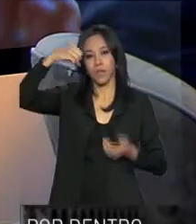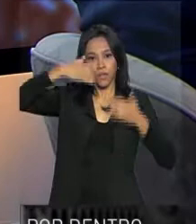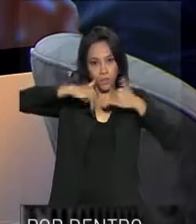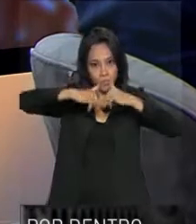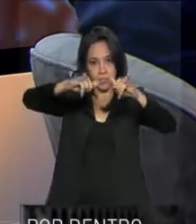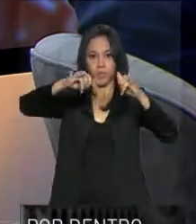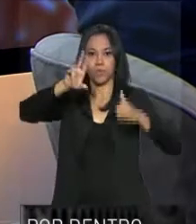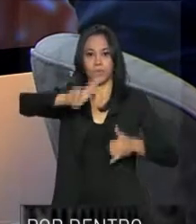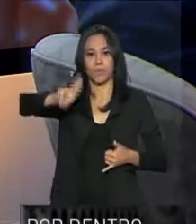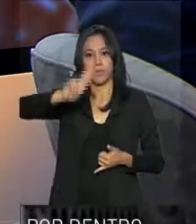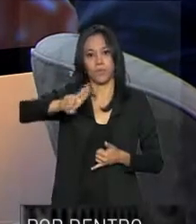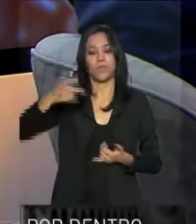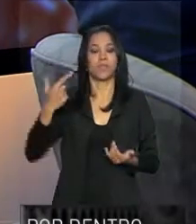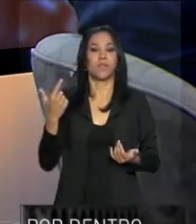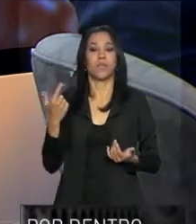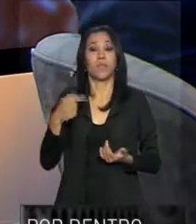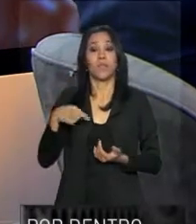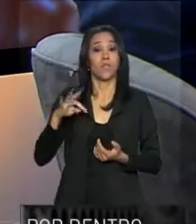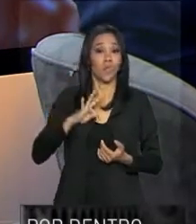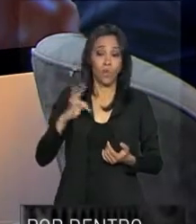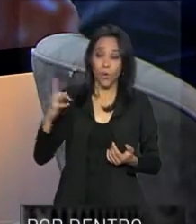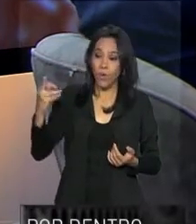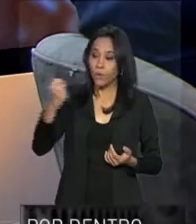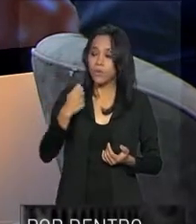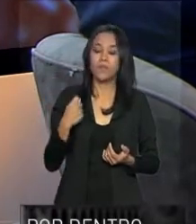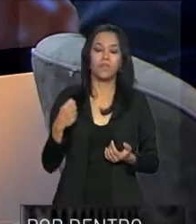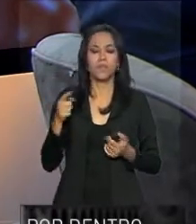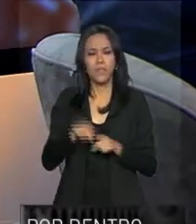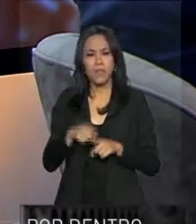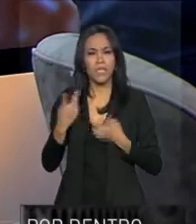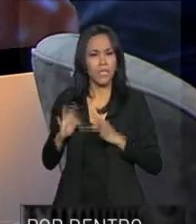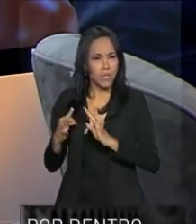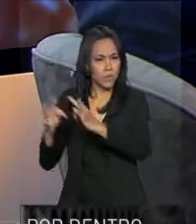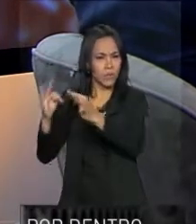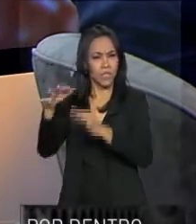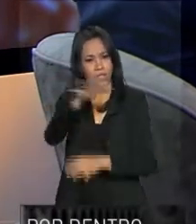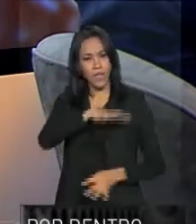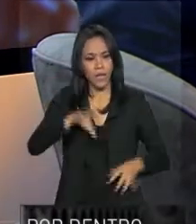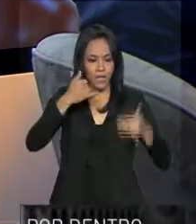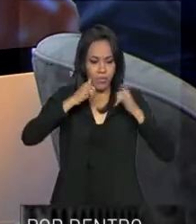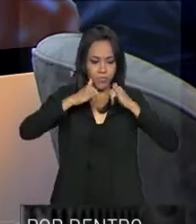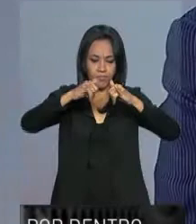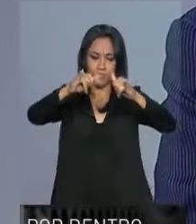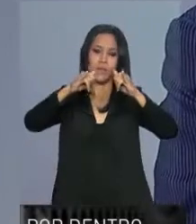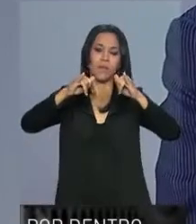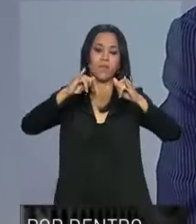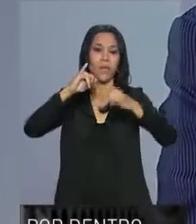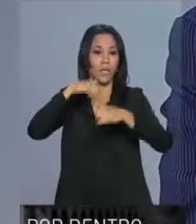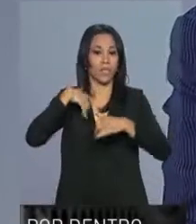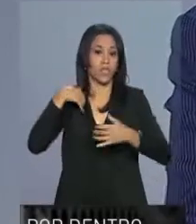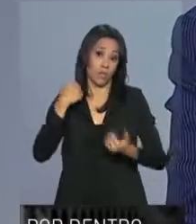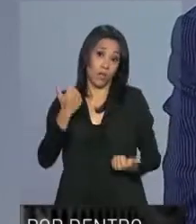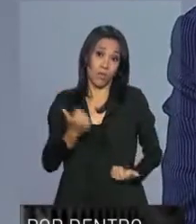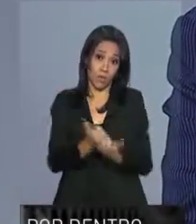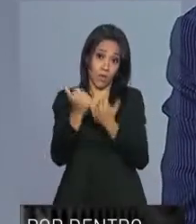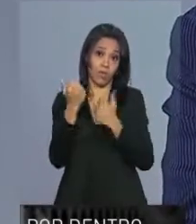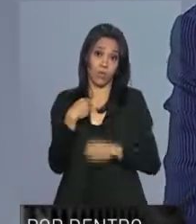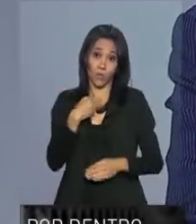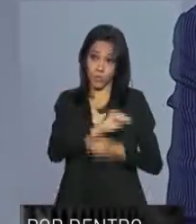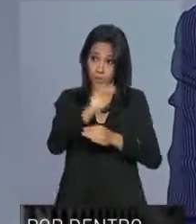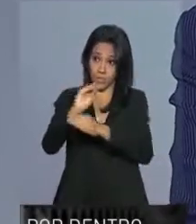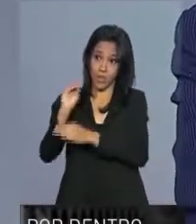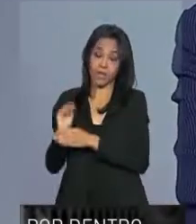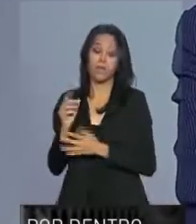novas é energia e tecnologias energéticas para que contribuam na sustentabilidade e é claro na adaptação